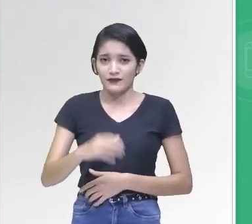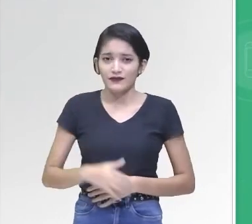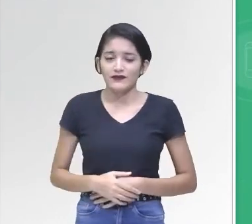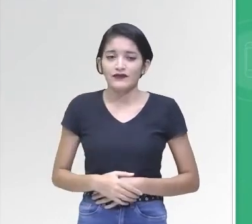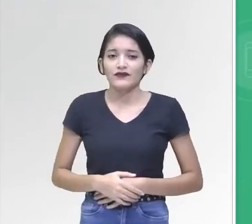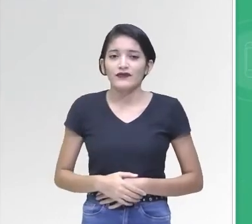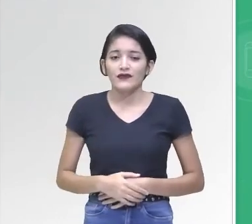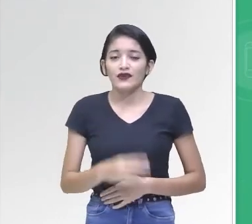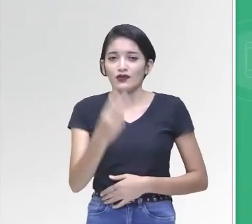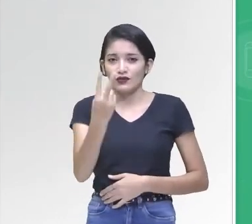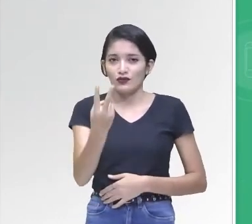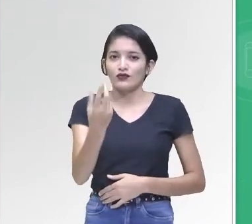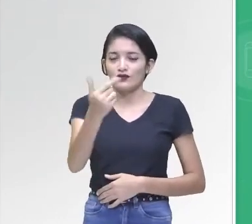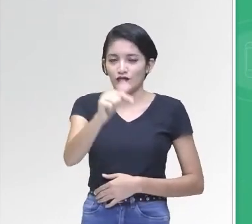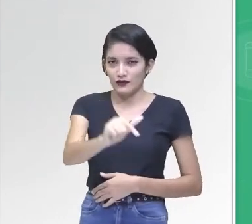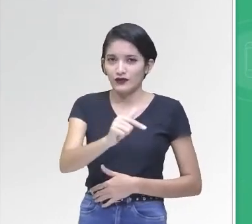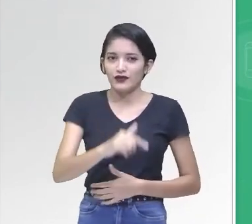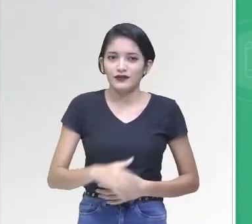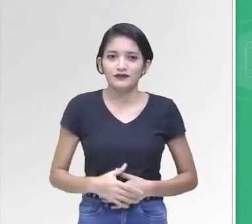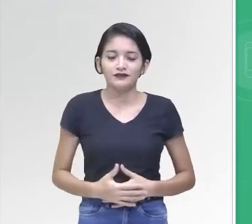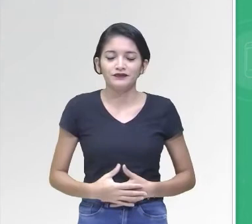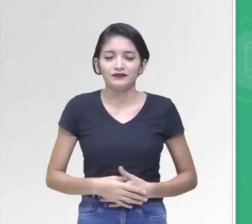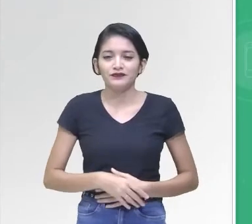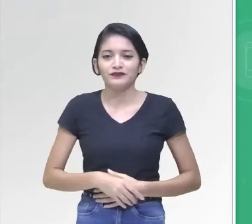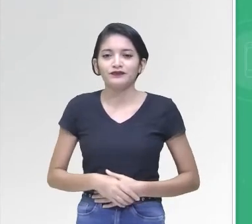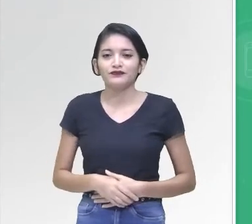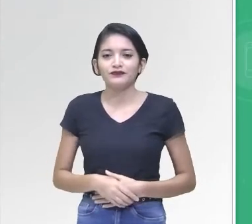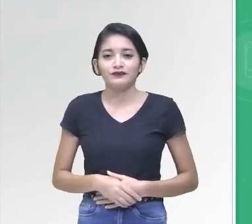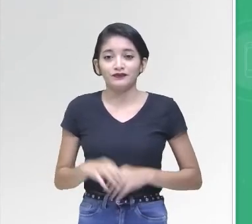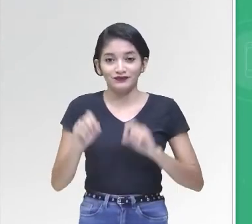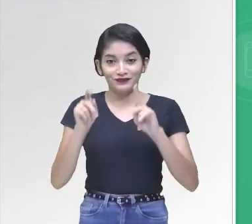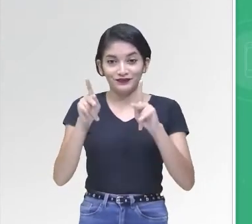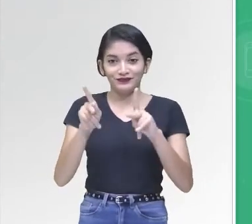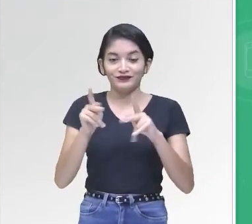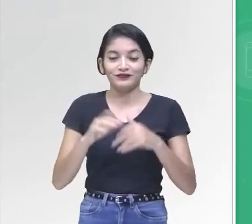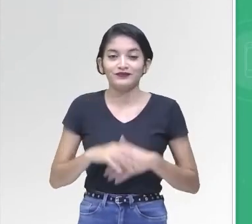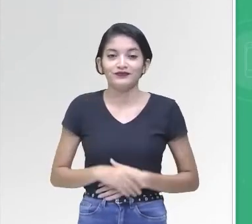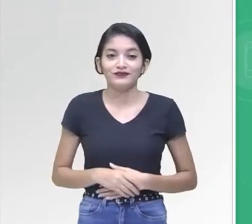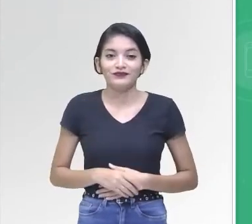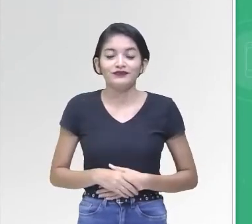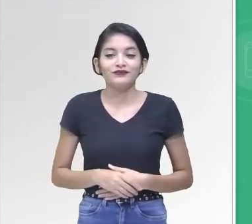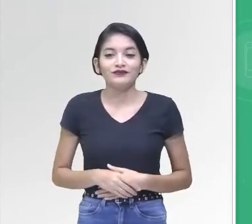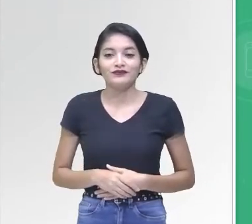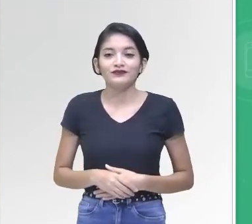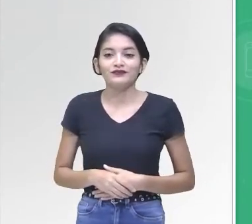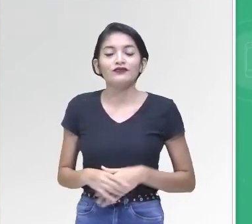espanhol duas vezes. Miércoles, jueves, ok? Então,